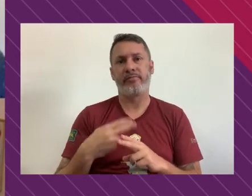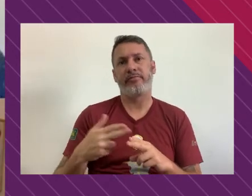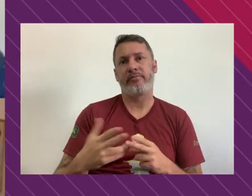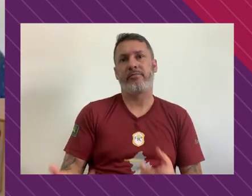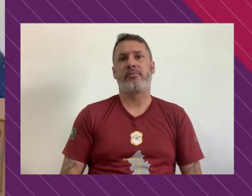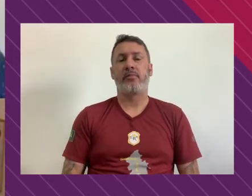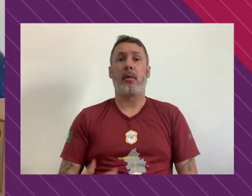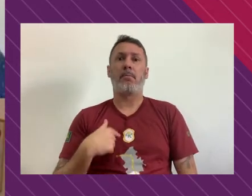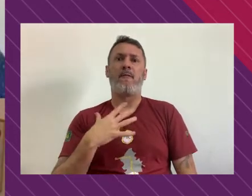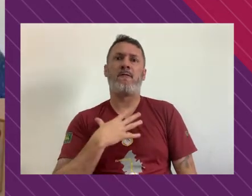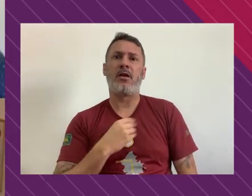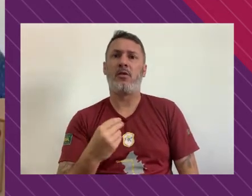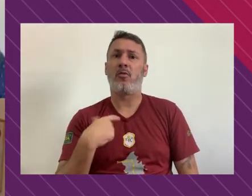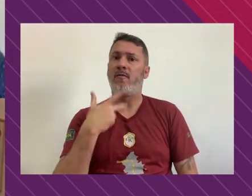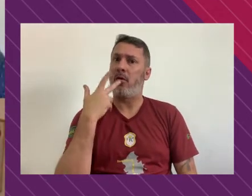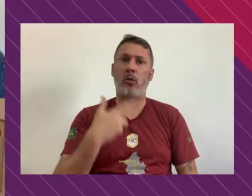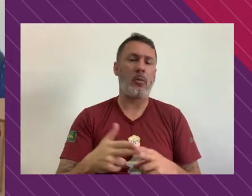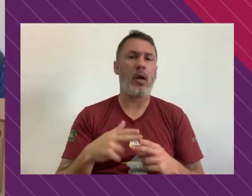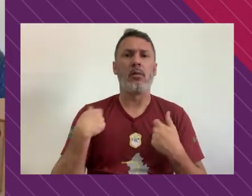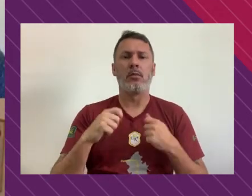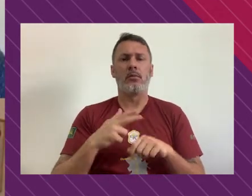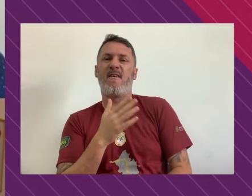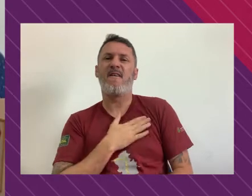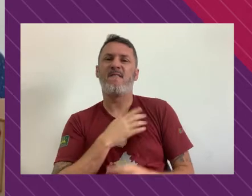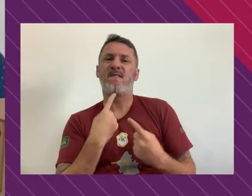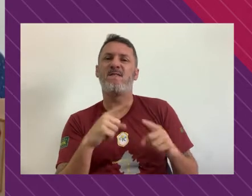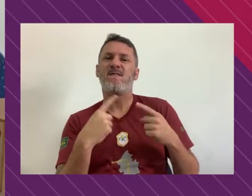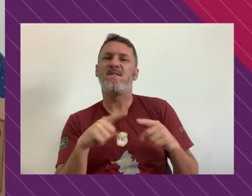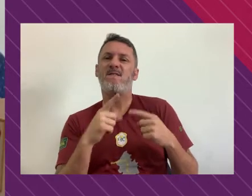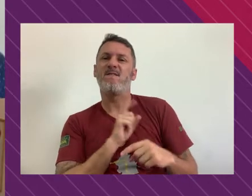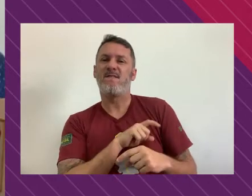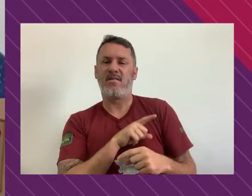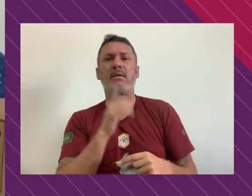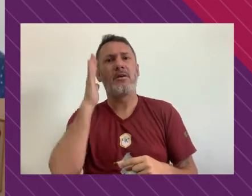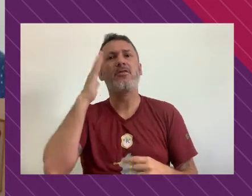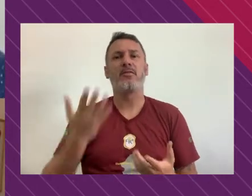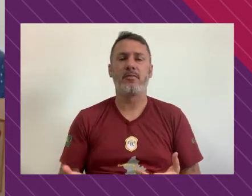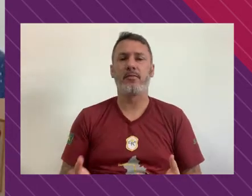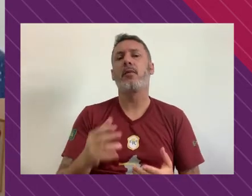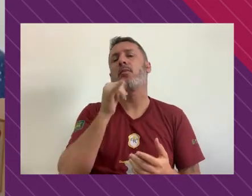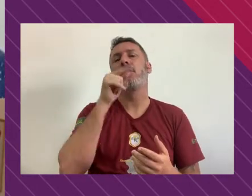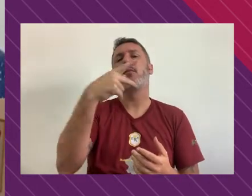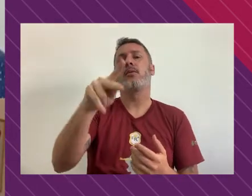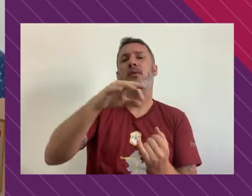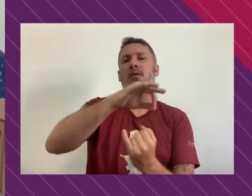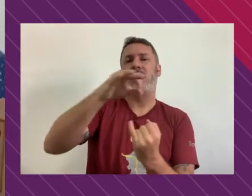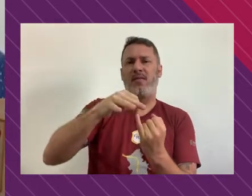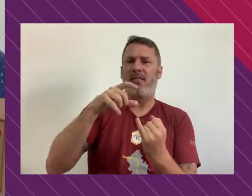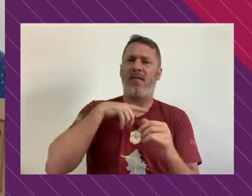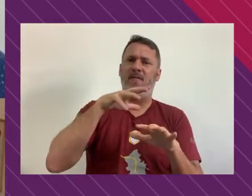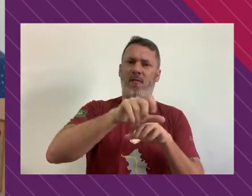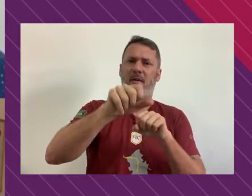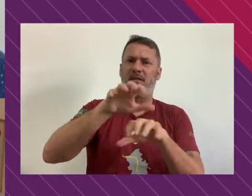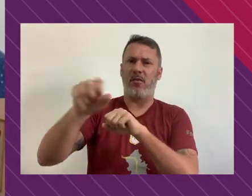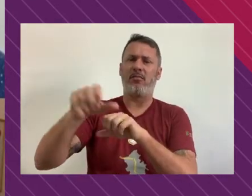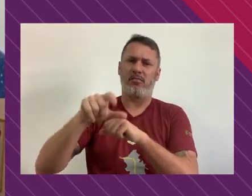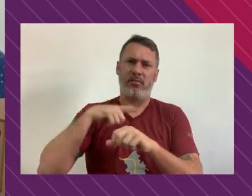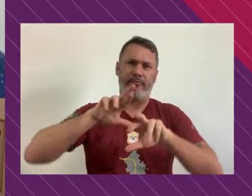gente sabe, então, que a diversidade também vai trazer para as pessoas nas empresas vai trazer um